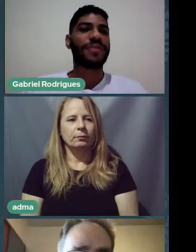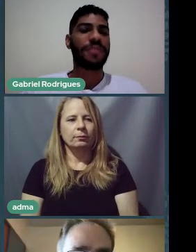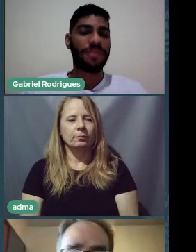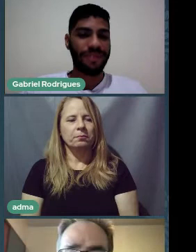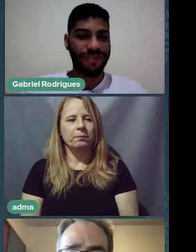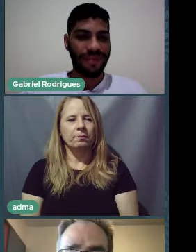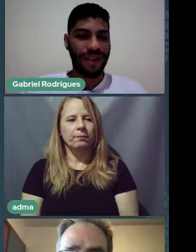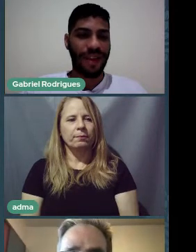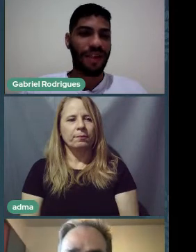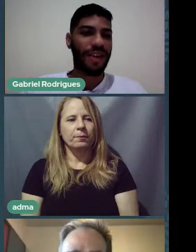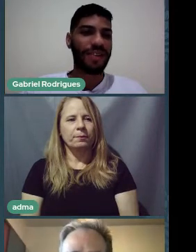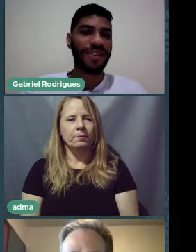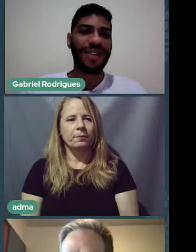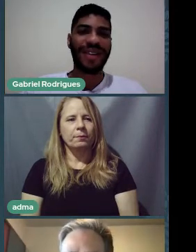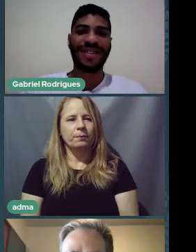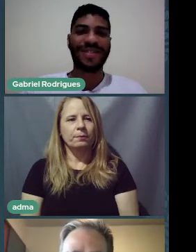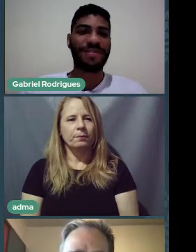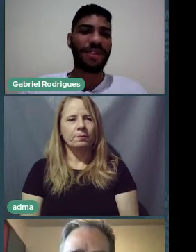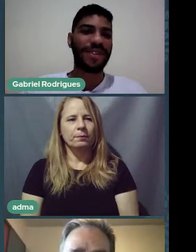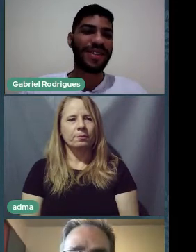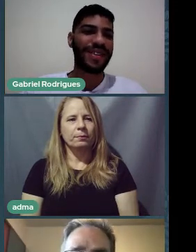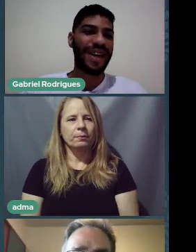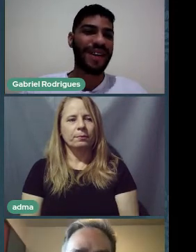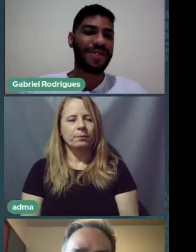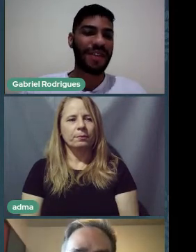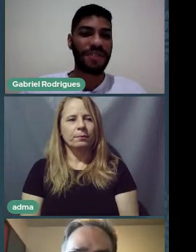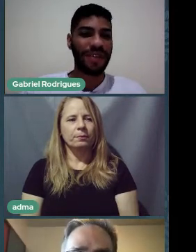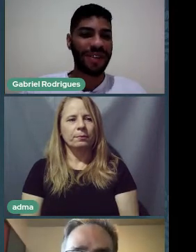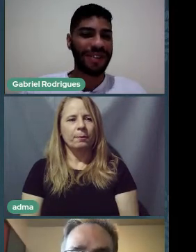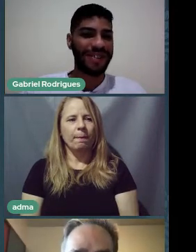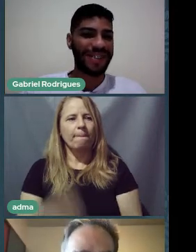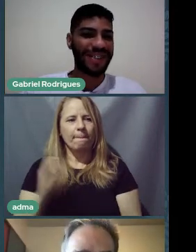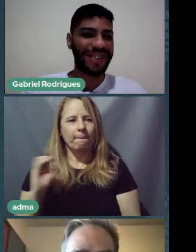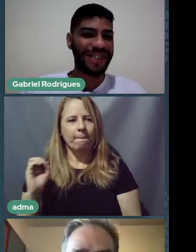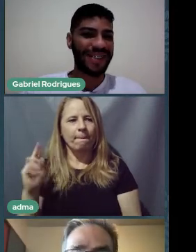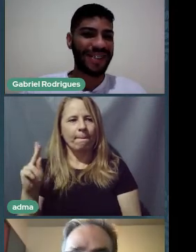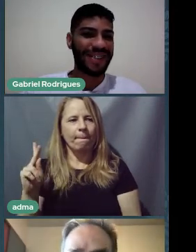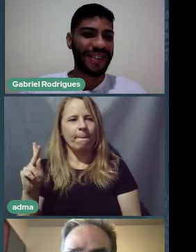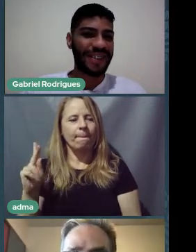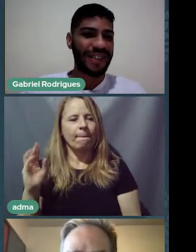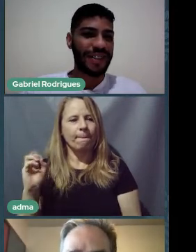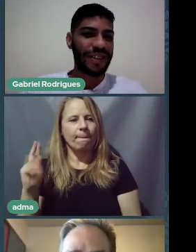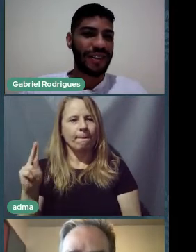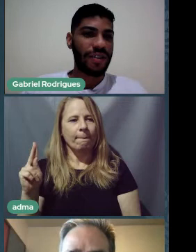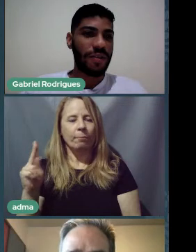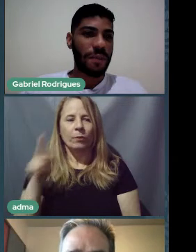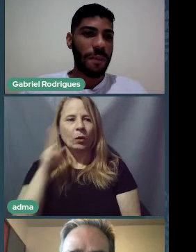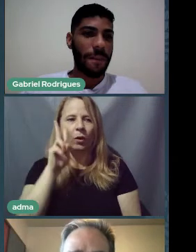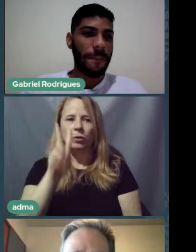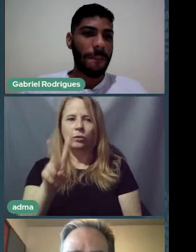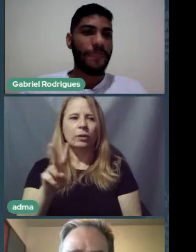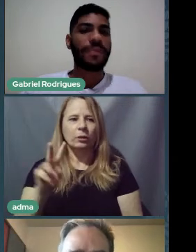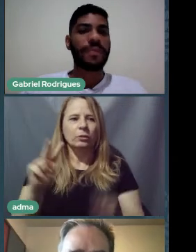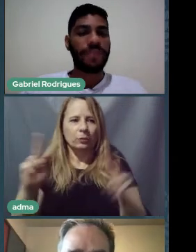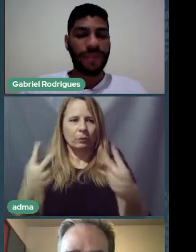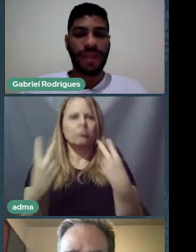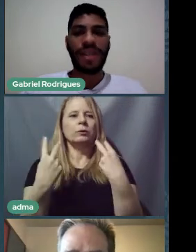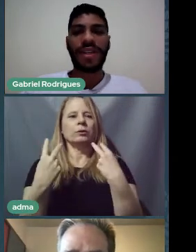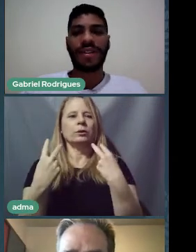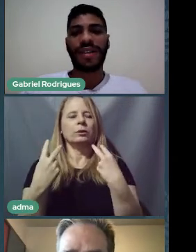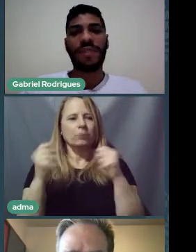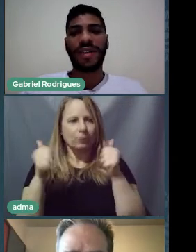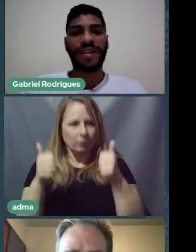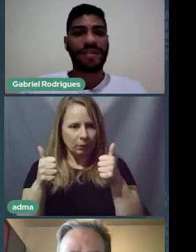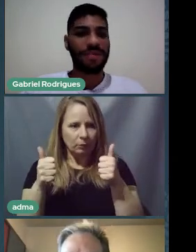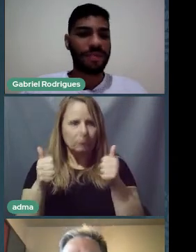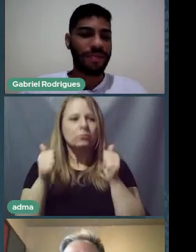Perfeito. E agora? Agora tudo certo. Pode iniciar, fica à vontade. Eu não os vejo, mas vocês me veem, é isso?